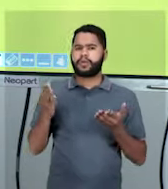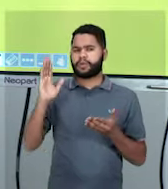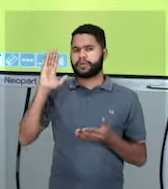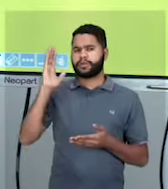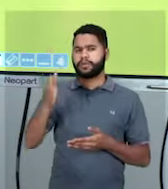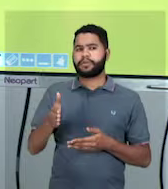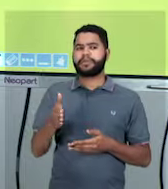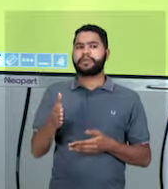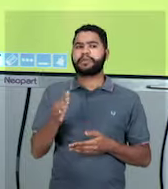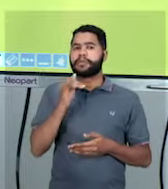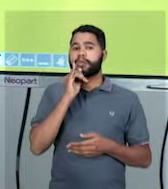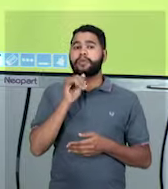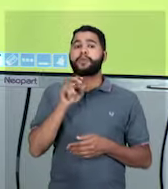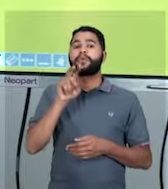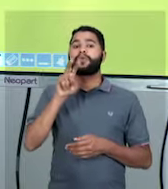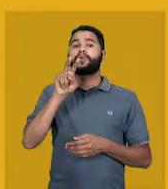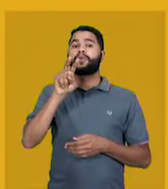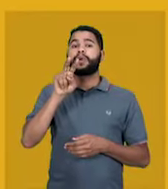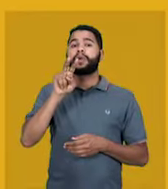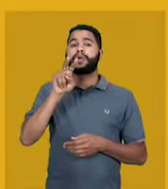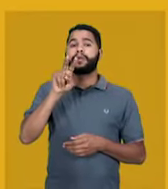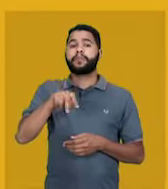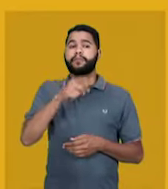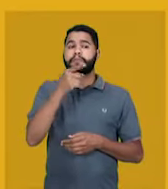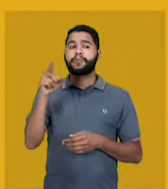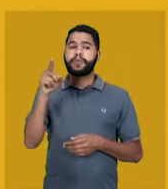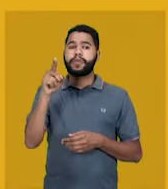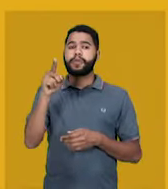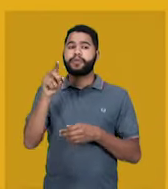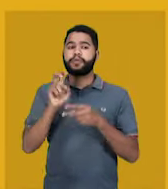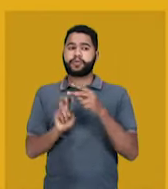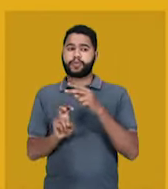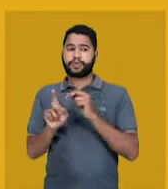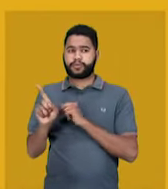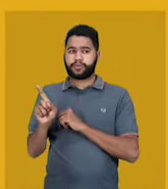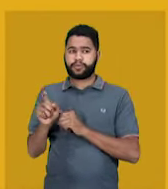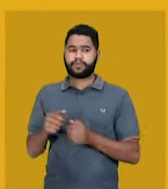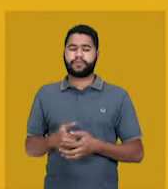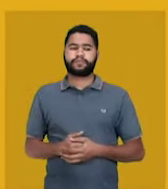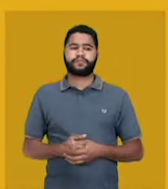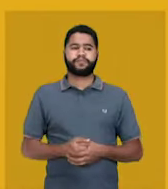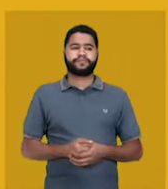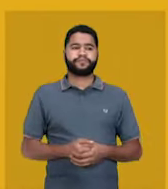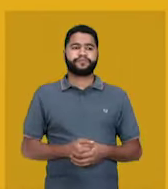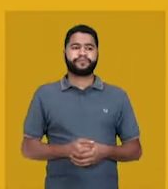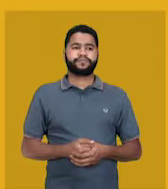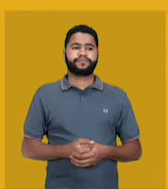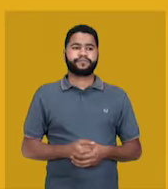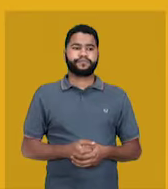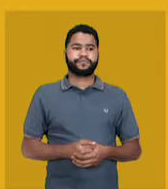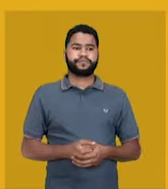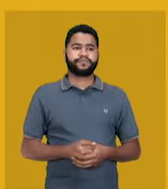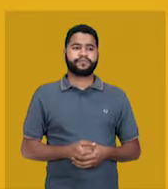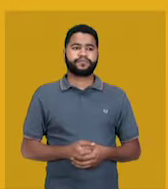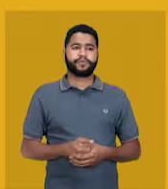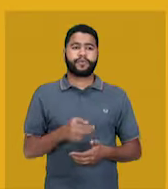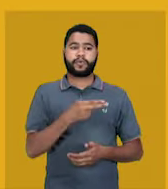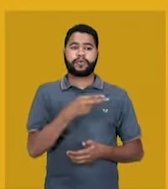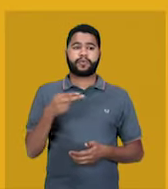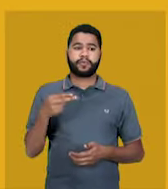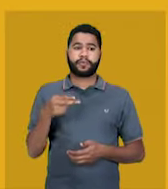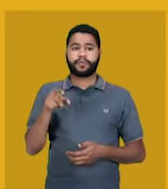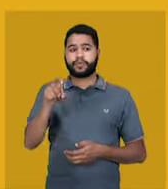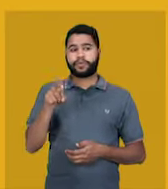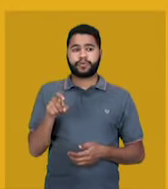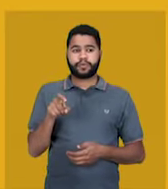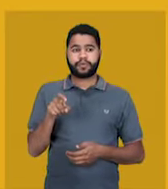π sobre 5. Então, π, vou montar aqui a nossa fração, né, sobre π, é igual a